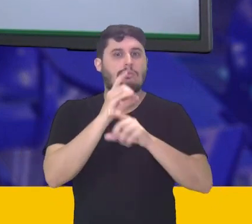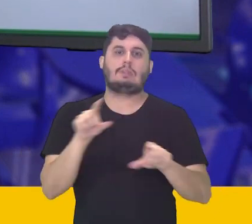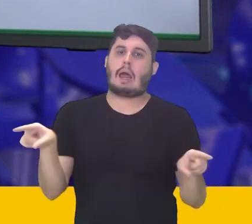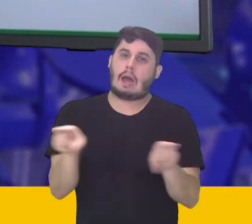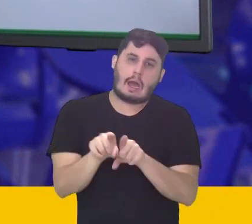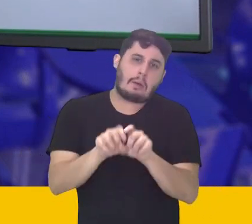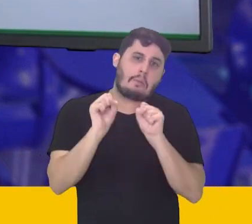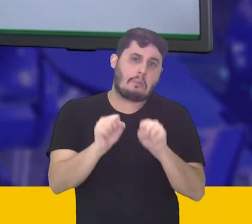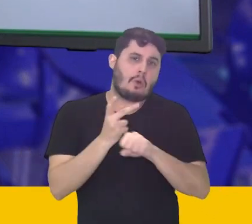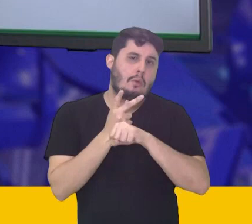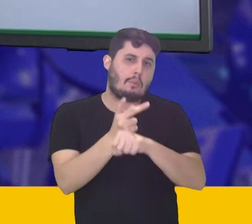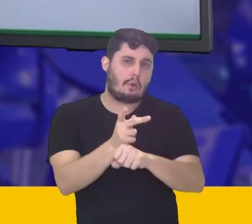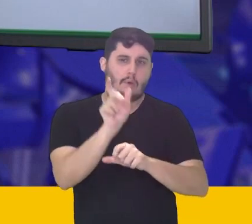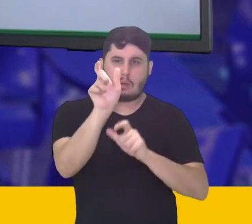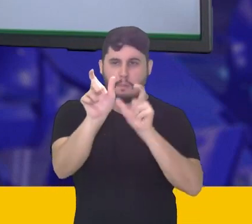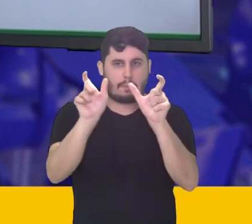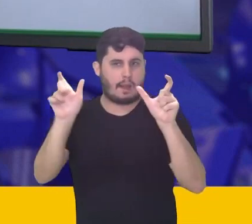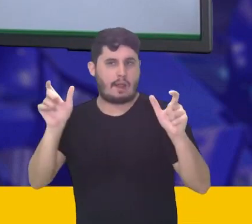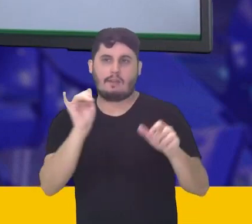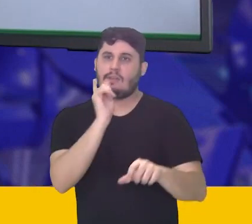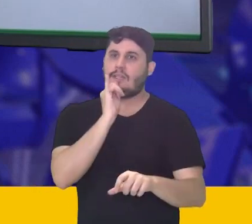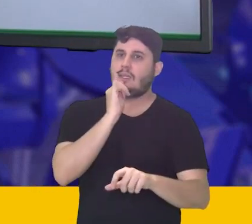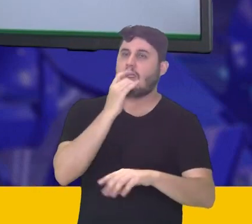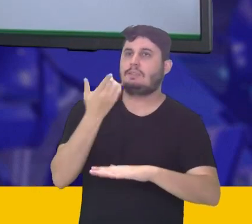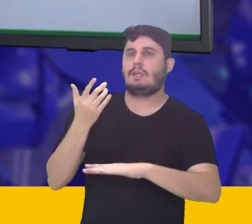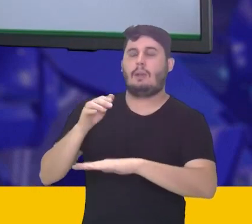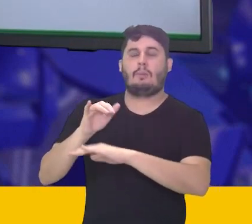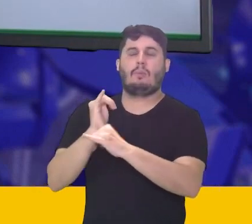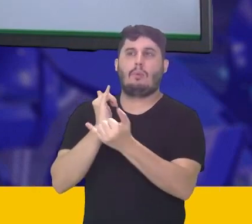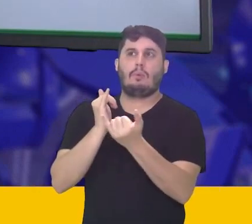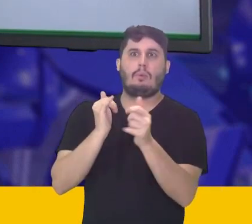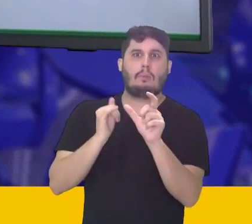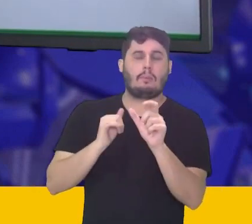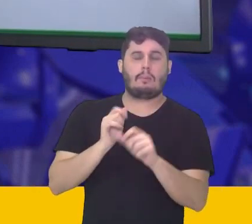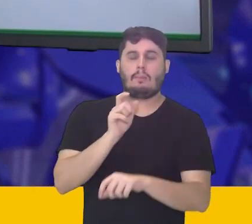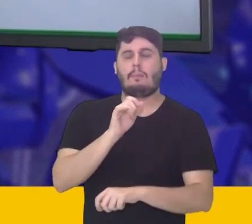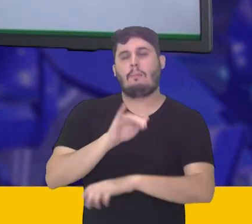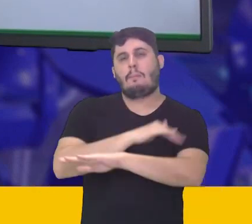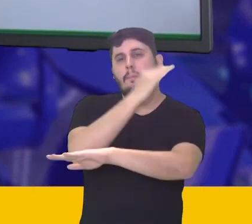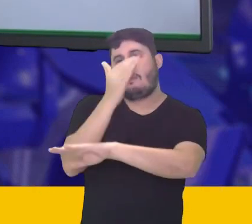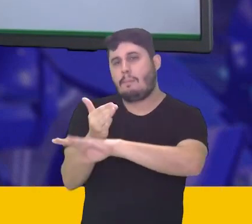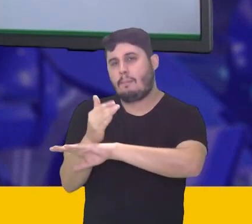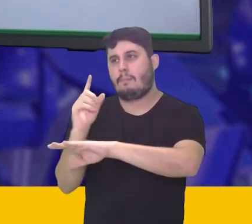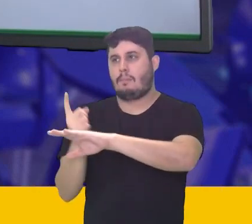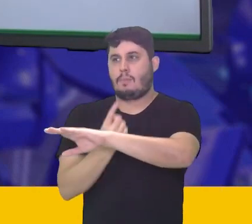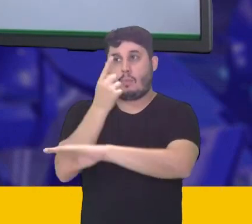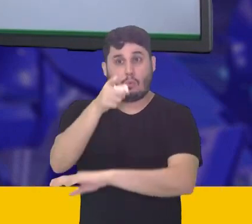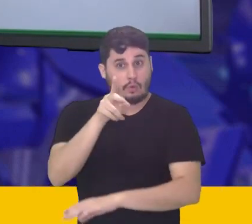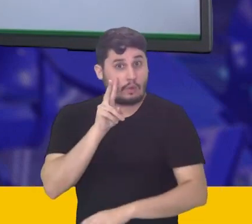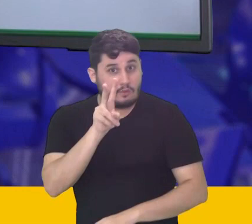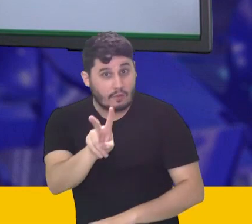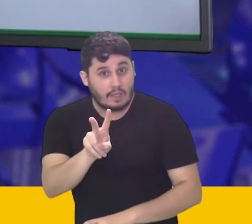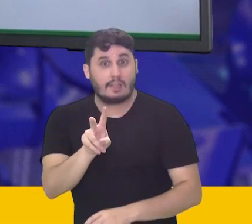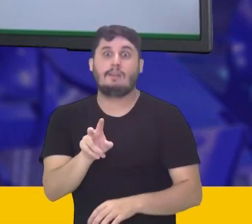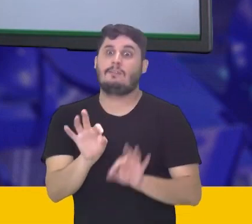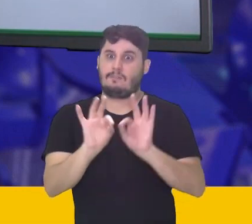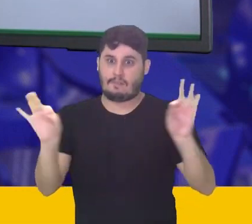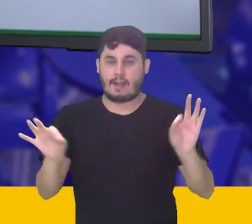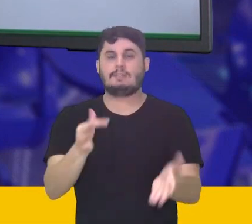por palavras que se referem à colina, à montanha, e vamos ver que sim, it's true,